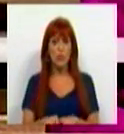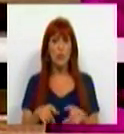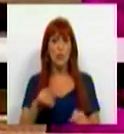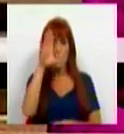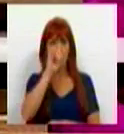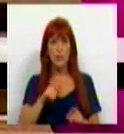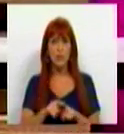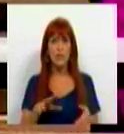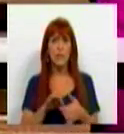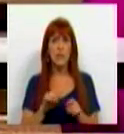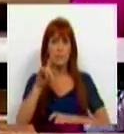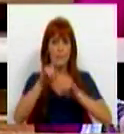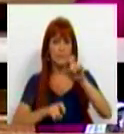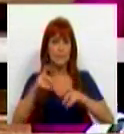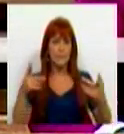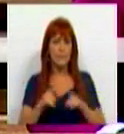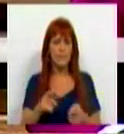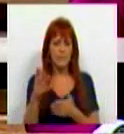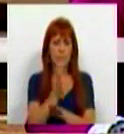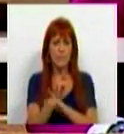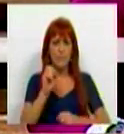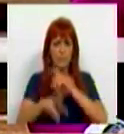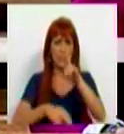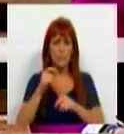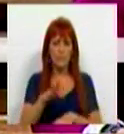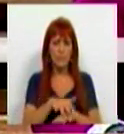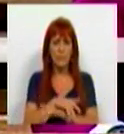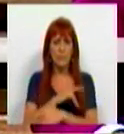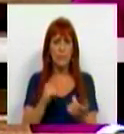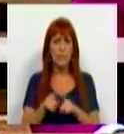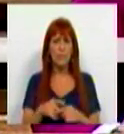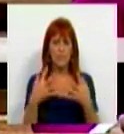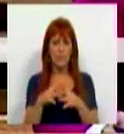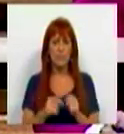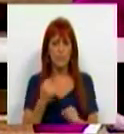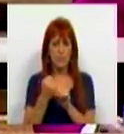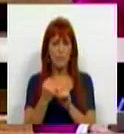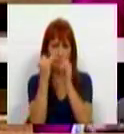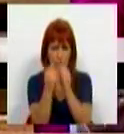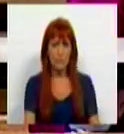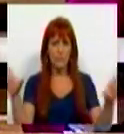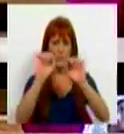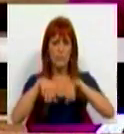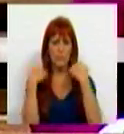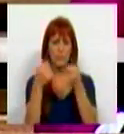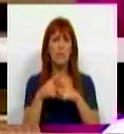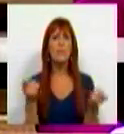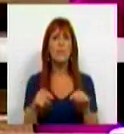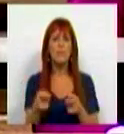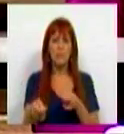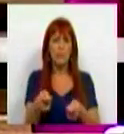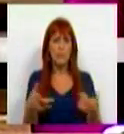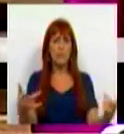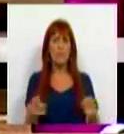Governo, o Instituto Nacional de Estatística, a Agência para a Modernização Administrativa, a Estrutura de Missão para a Inovação Social, para além da